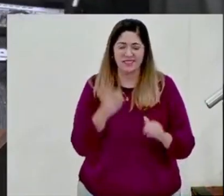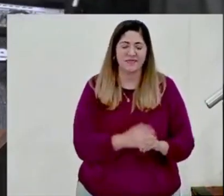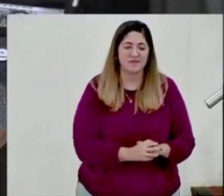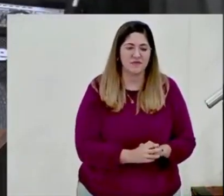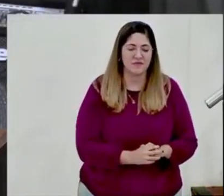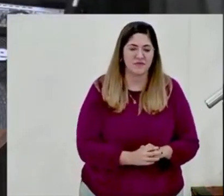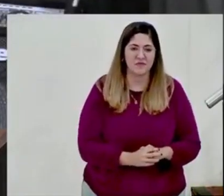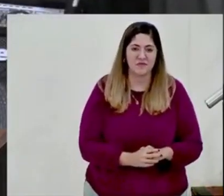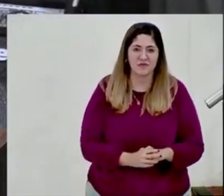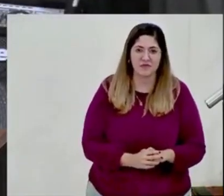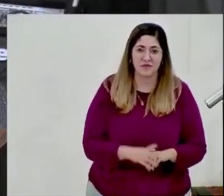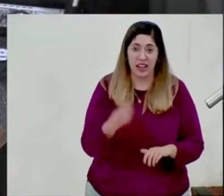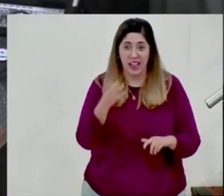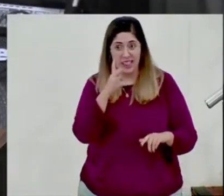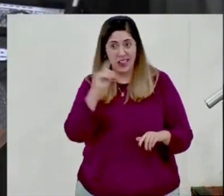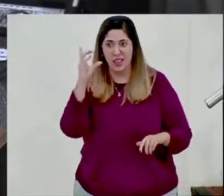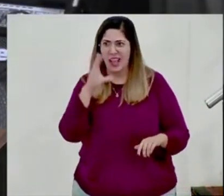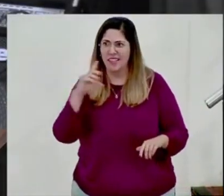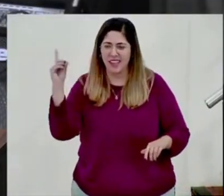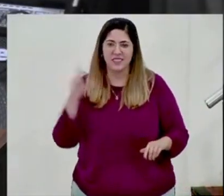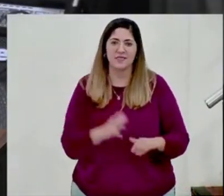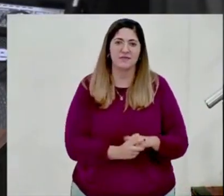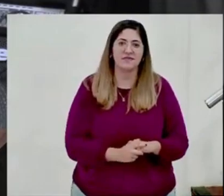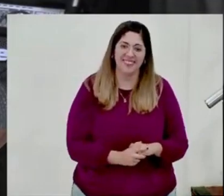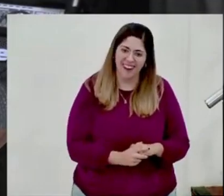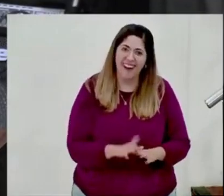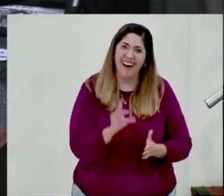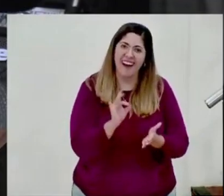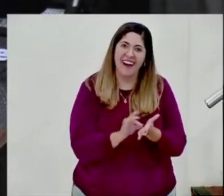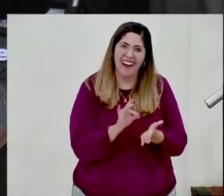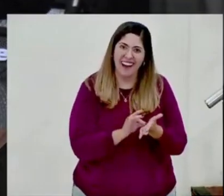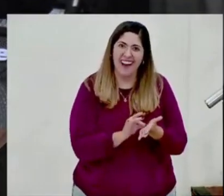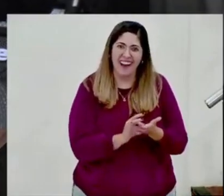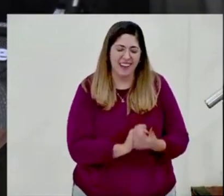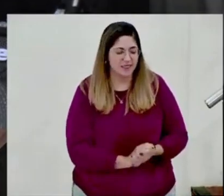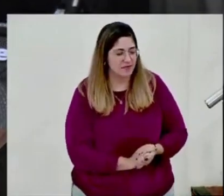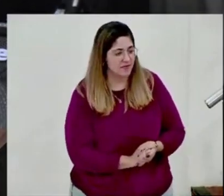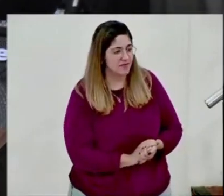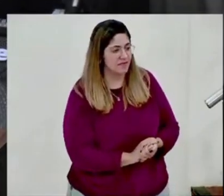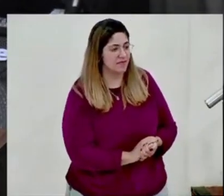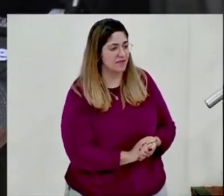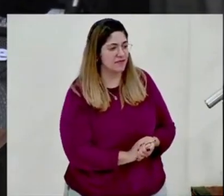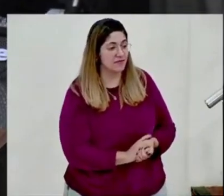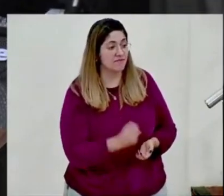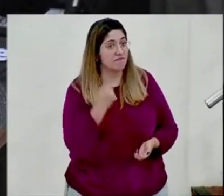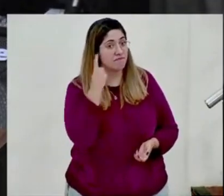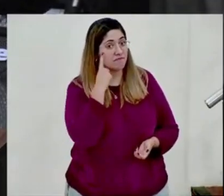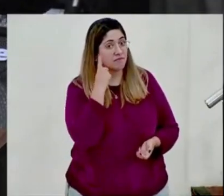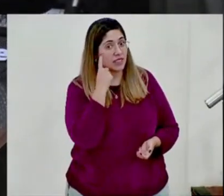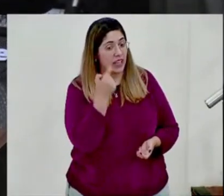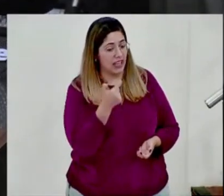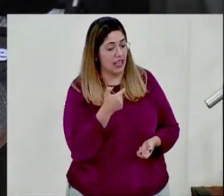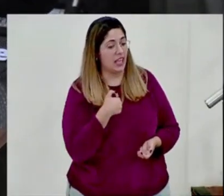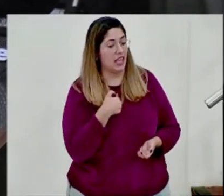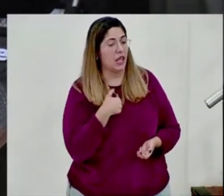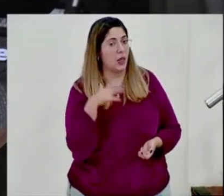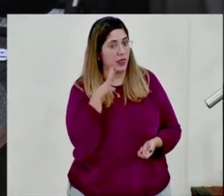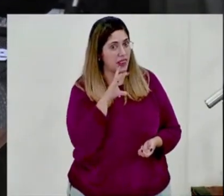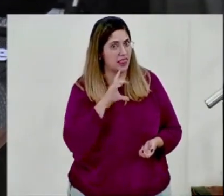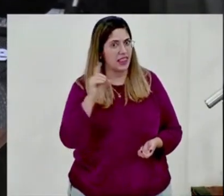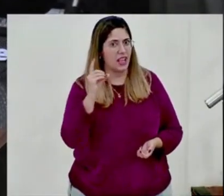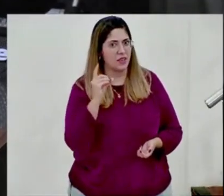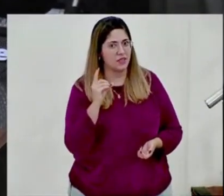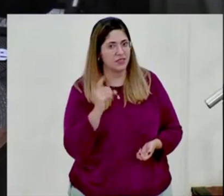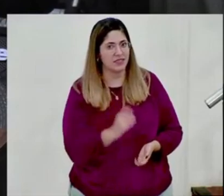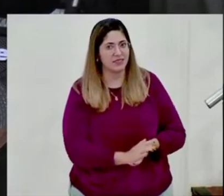Uma palavra de cada duas é Deus. É mesmo, pai, é. Só tem um problema, qual o problema? Ele pensa que eu sou Deus. Que eu vou pagar a